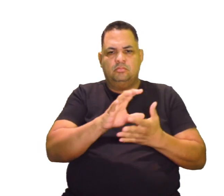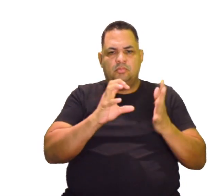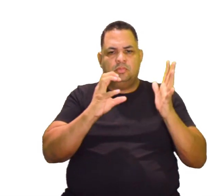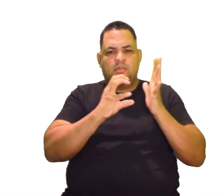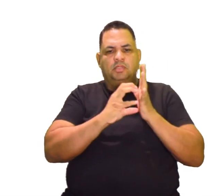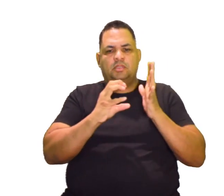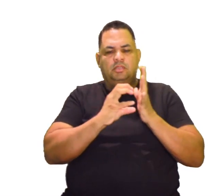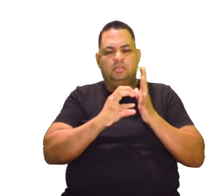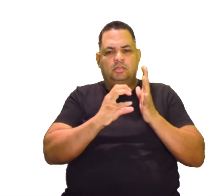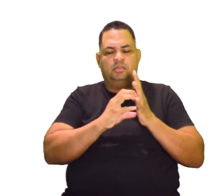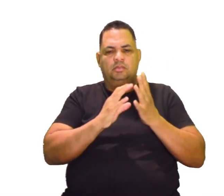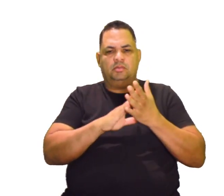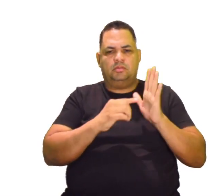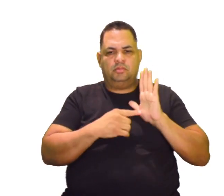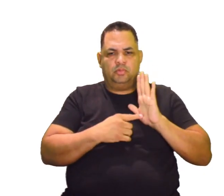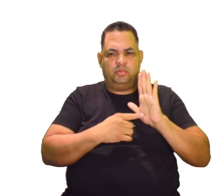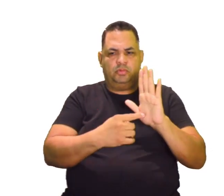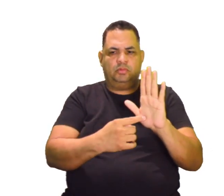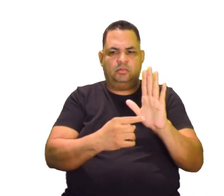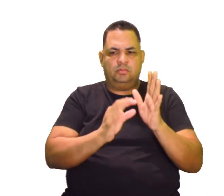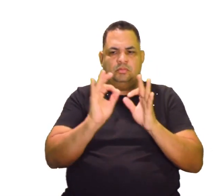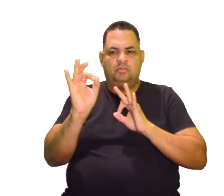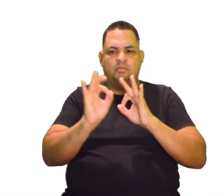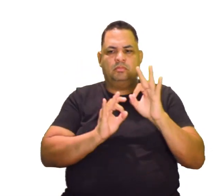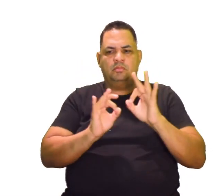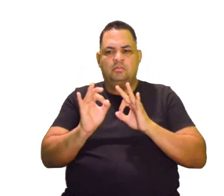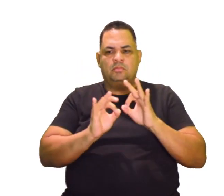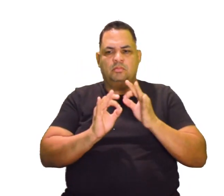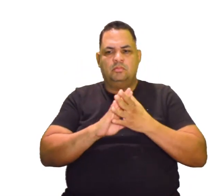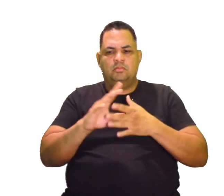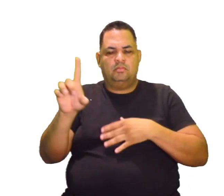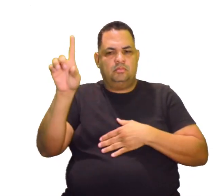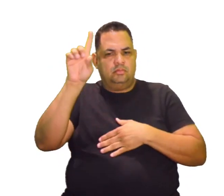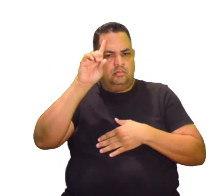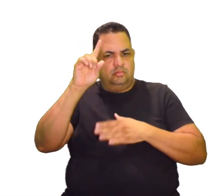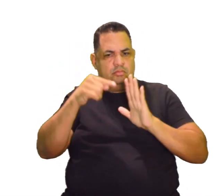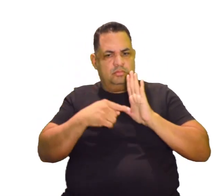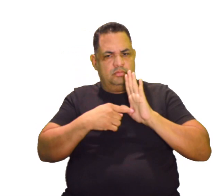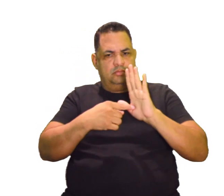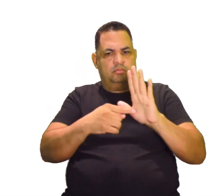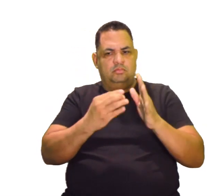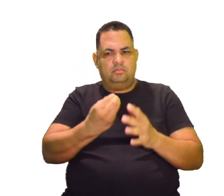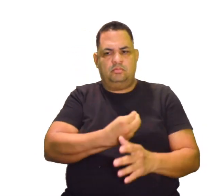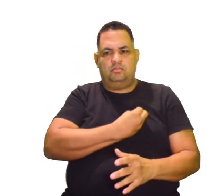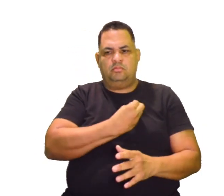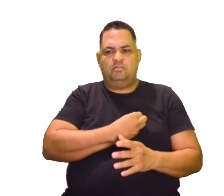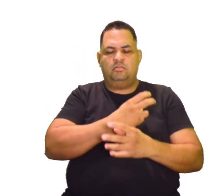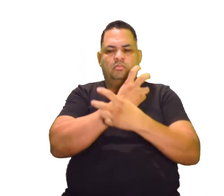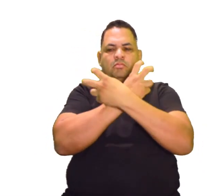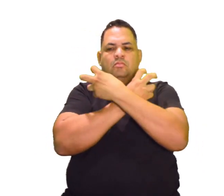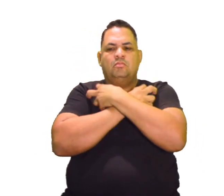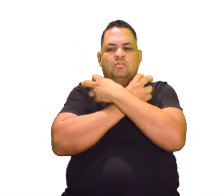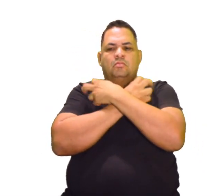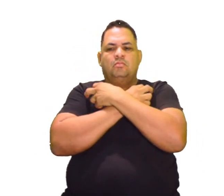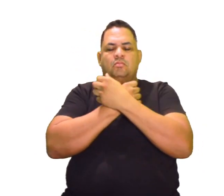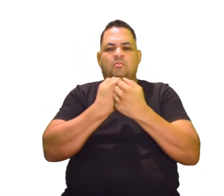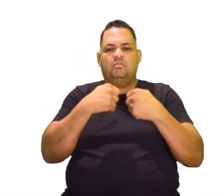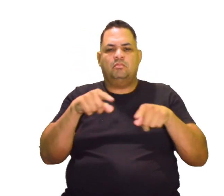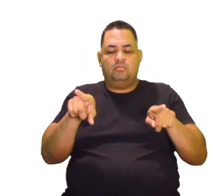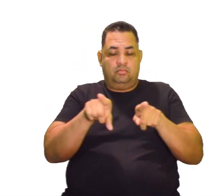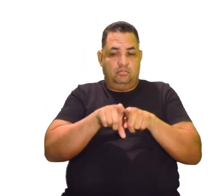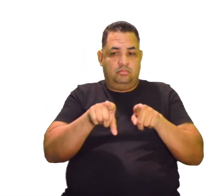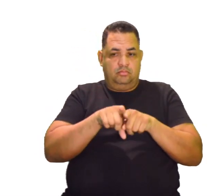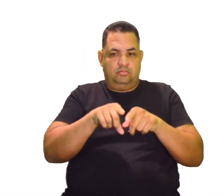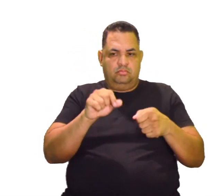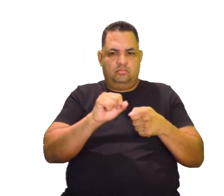simbólicos, trazendo ali informação sobre o cotidiano, sobre a vida do faraó. Vocês podem fazer isso também,